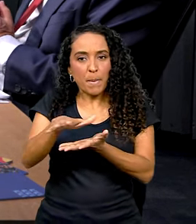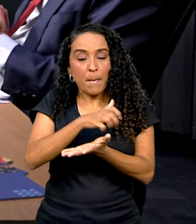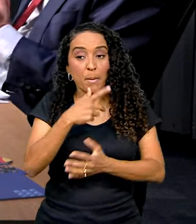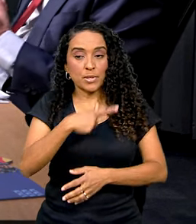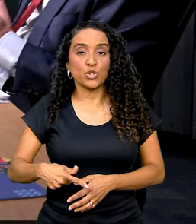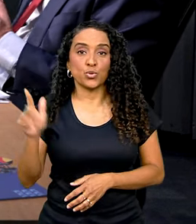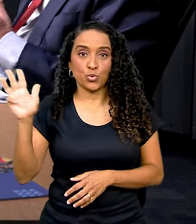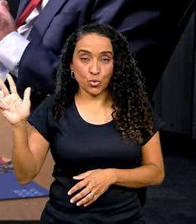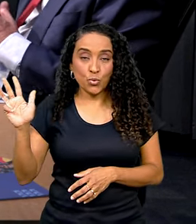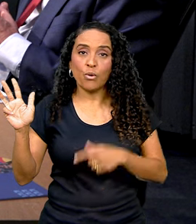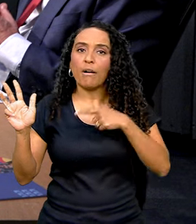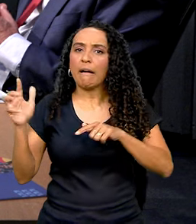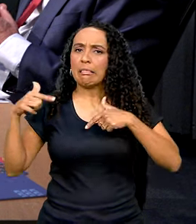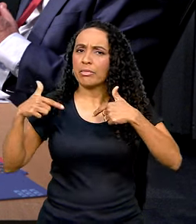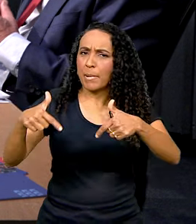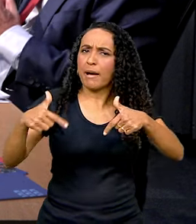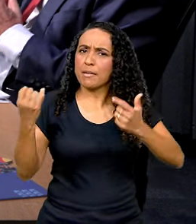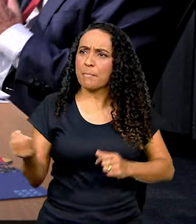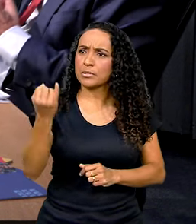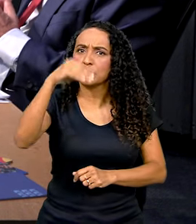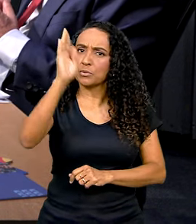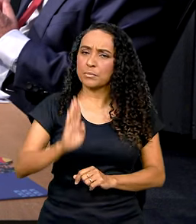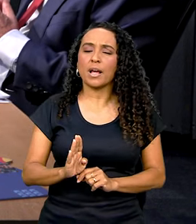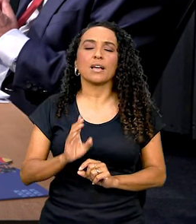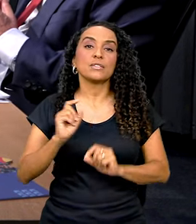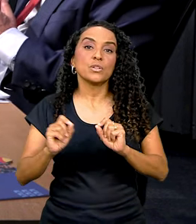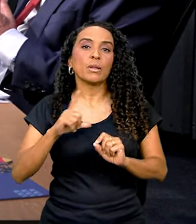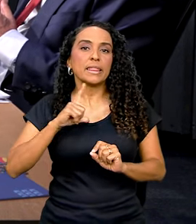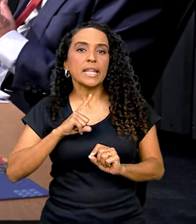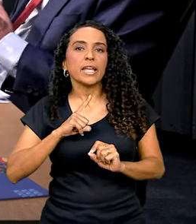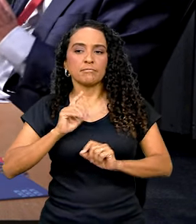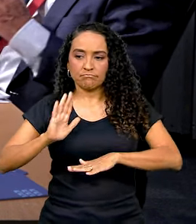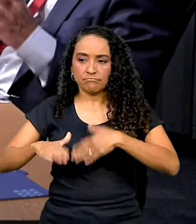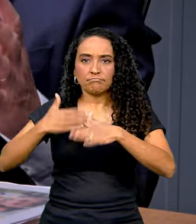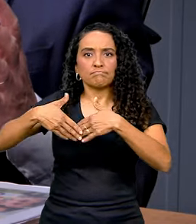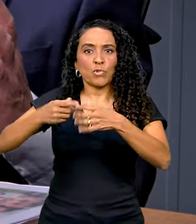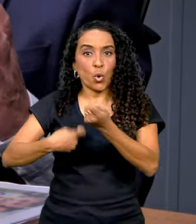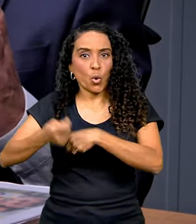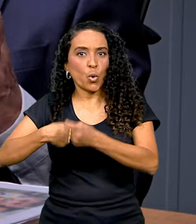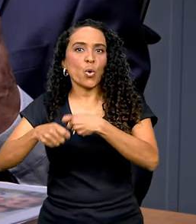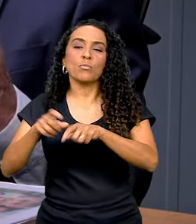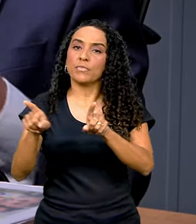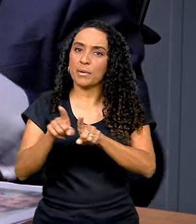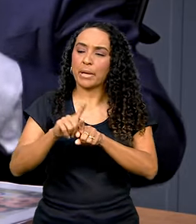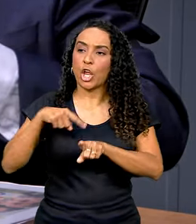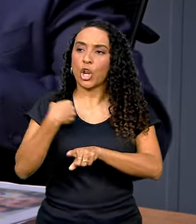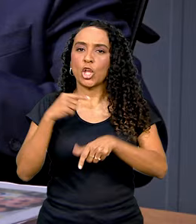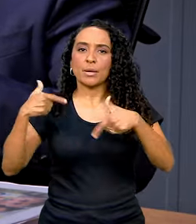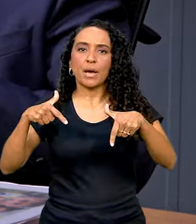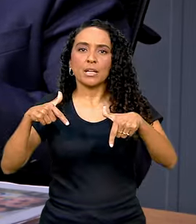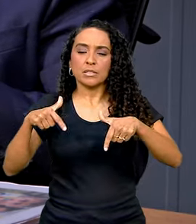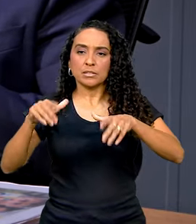o presidente Lula Ele trabalha em importância do Brasil ter desenvolvimento econômico e a